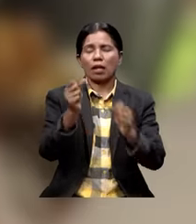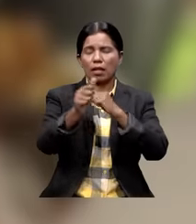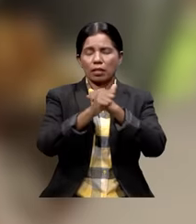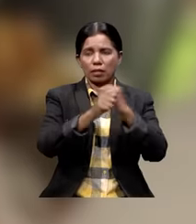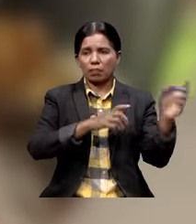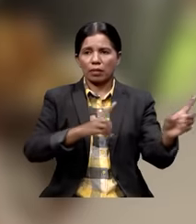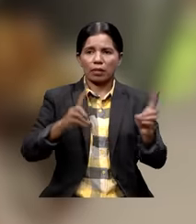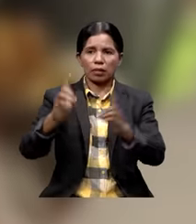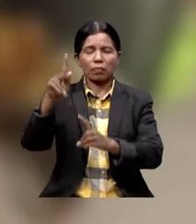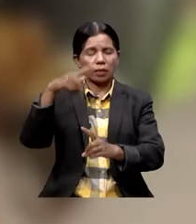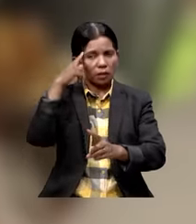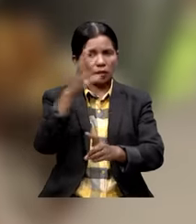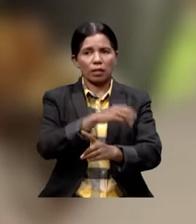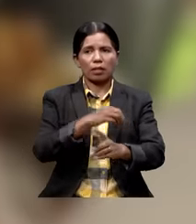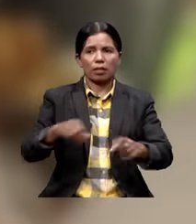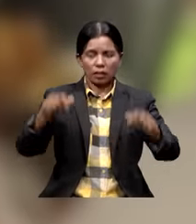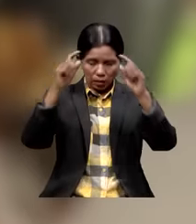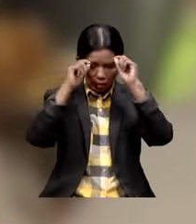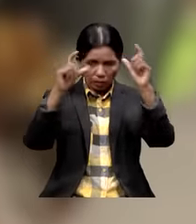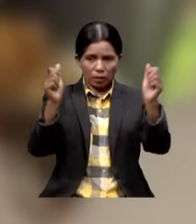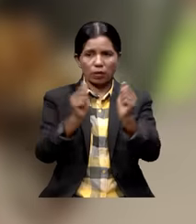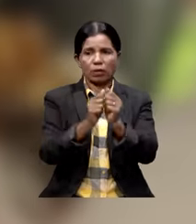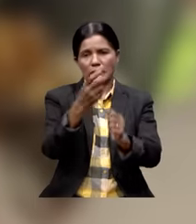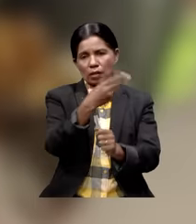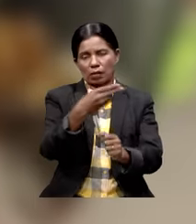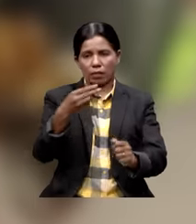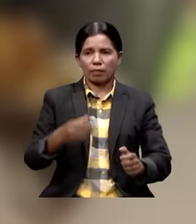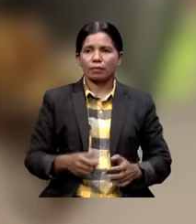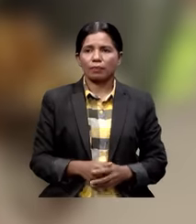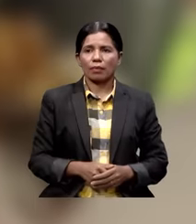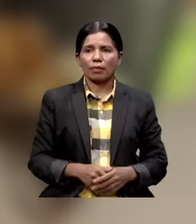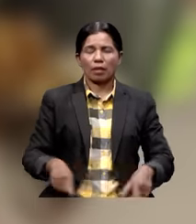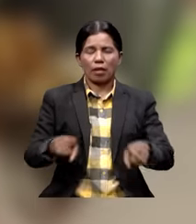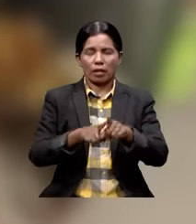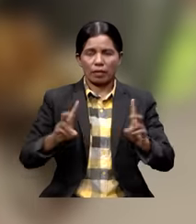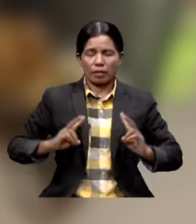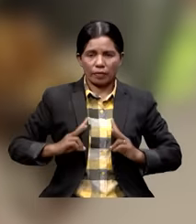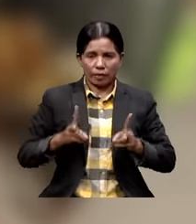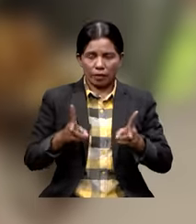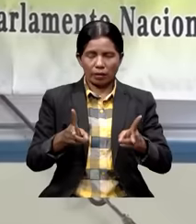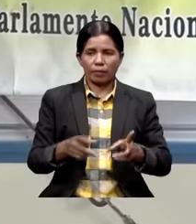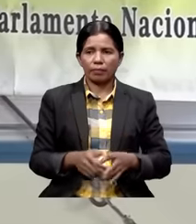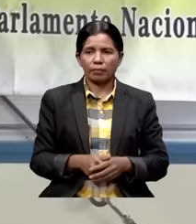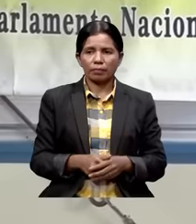política e reconciliação entre Timor-Leste e Indonésia. A nessa veteranos,